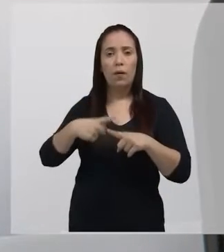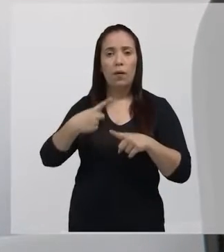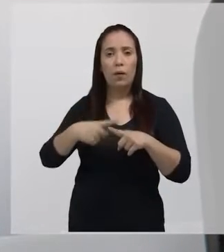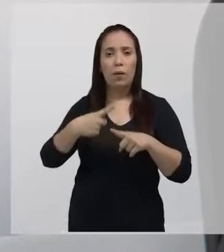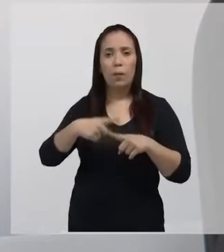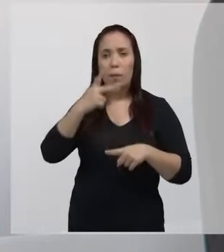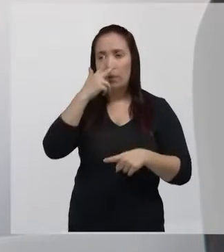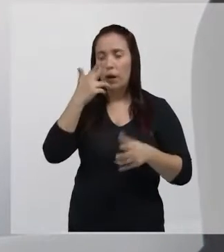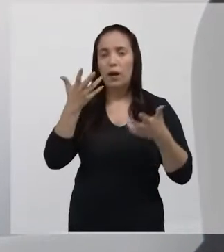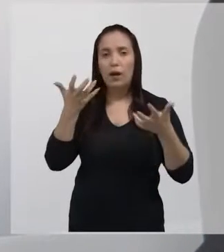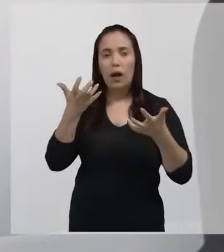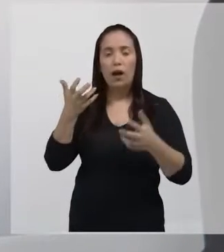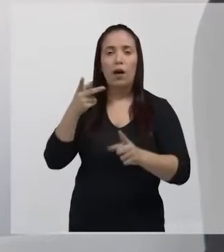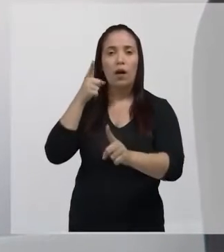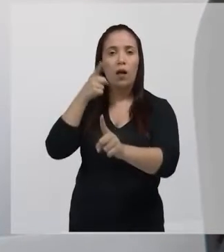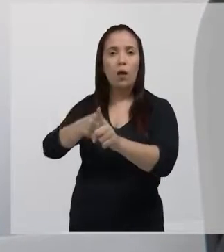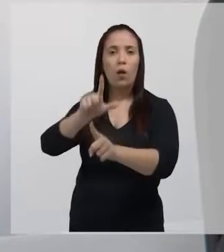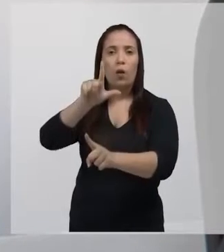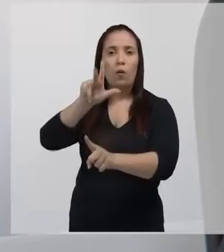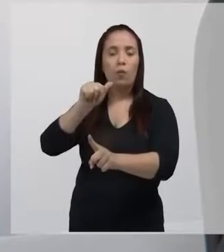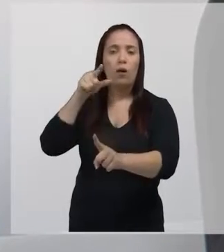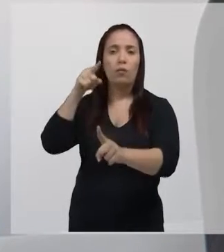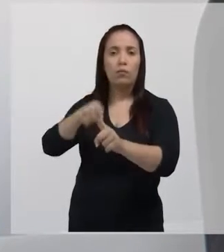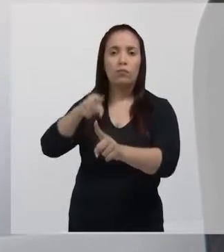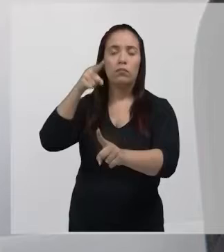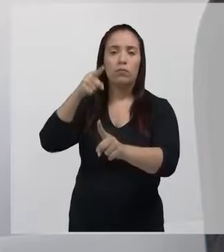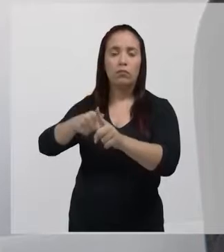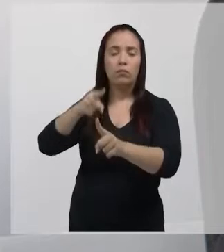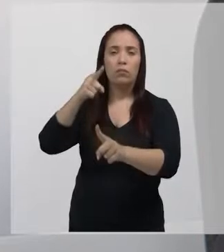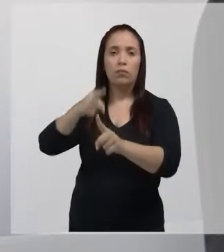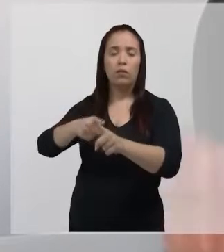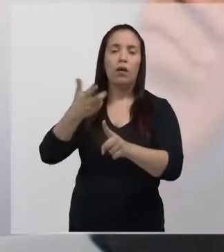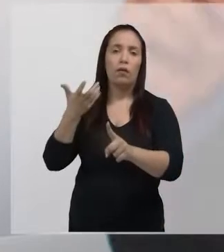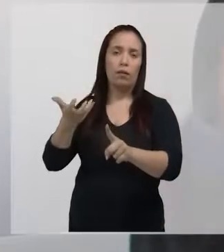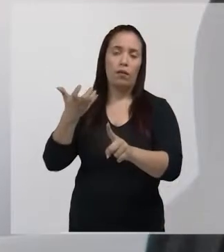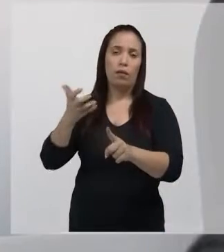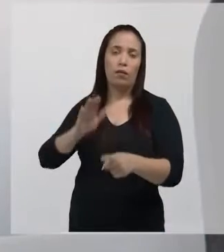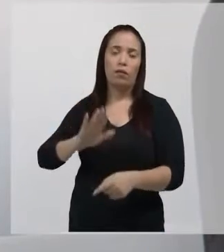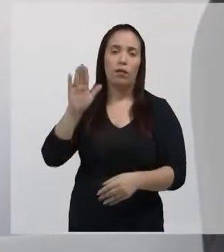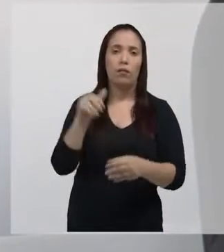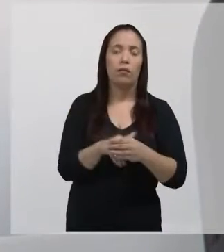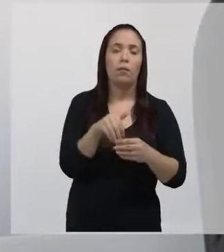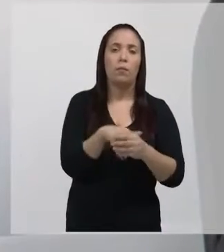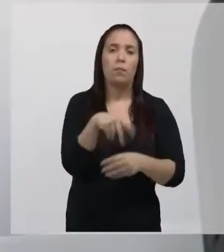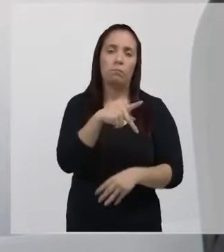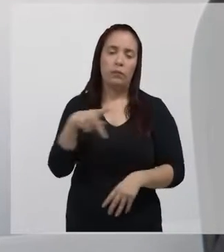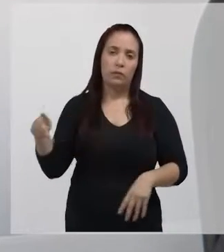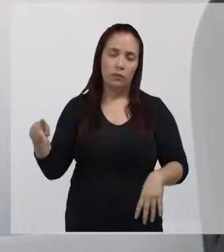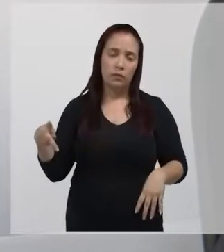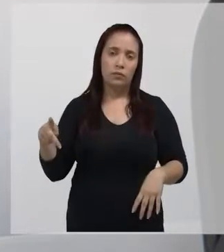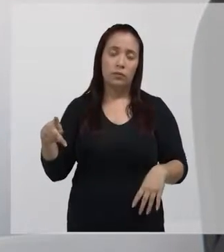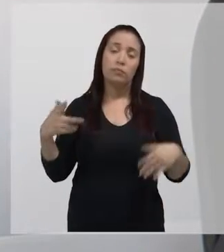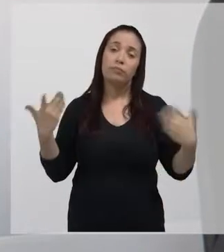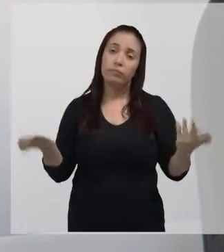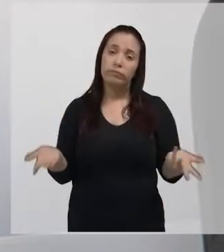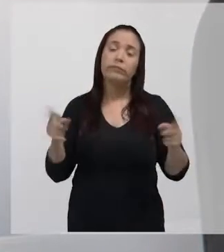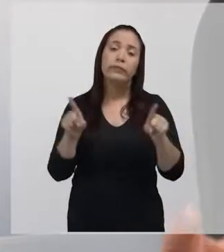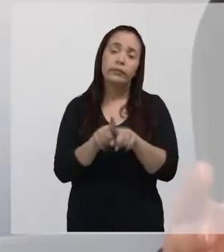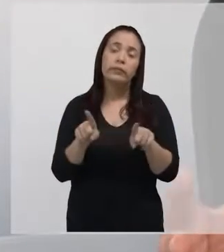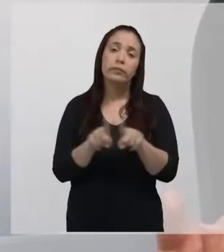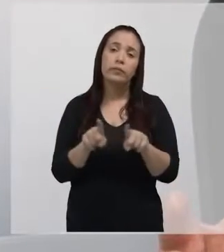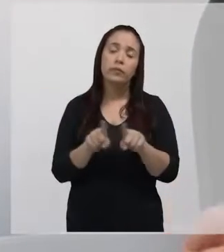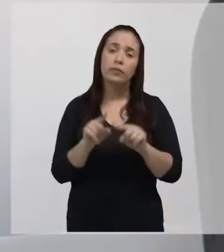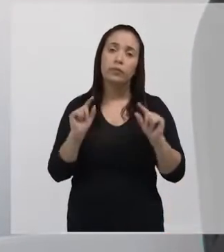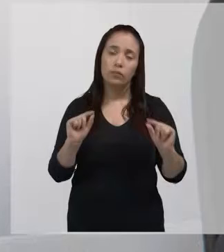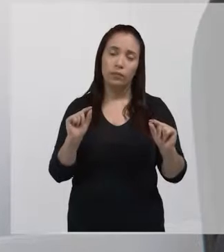nesse mantra na qual eles tentam dizer que o Lula, além de inocente, é um preso político. E o pior de tudo isso,